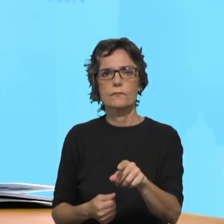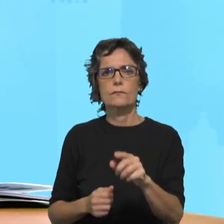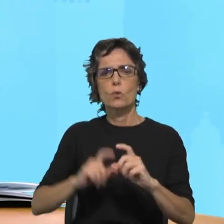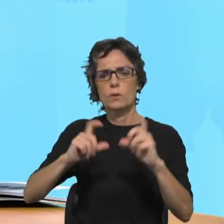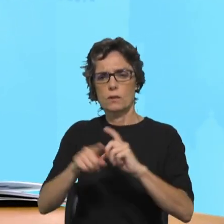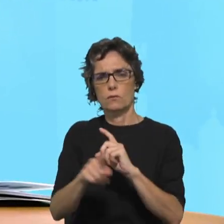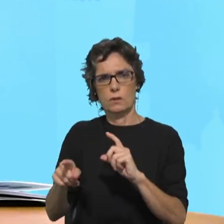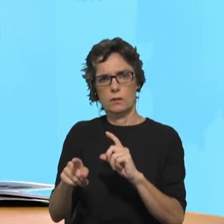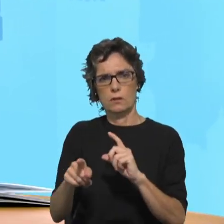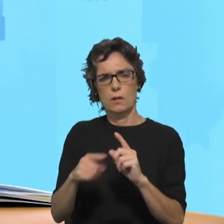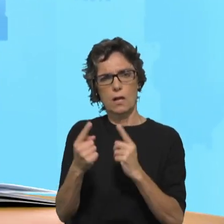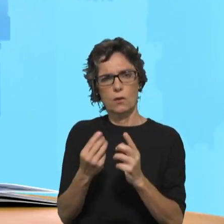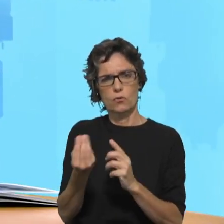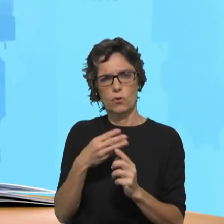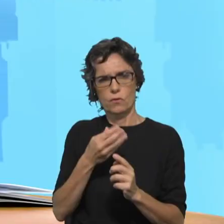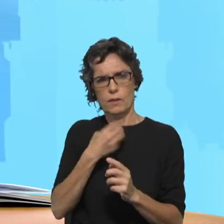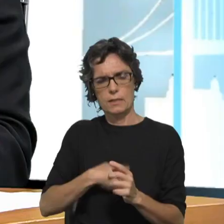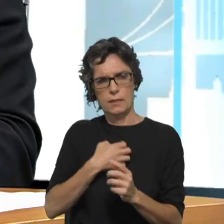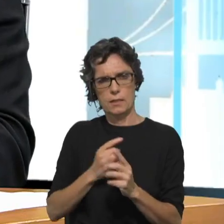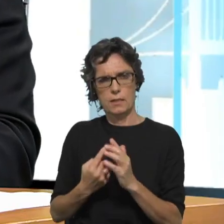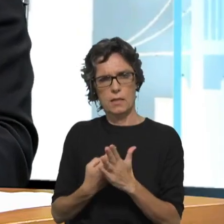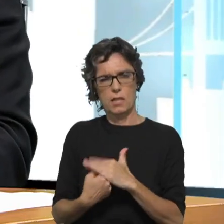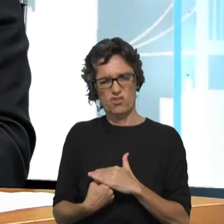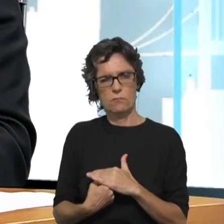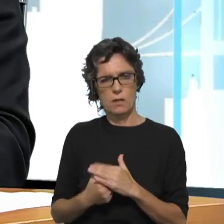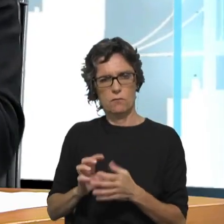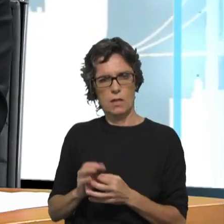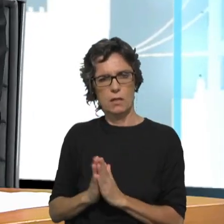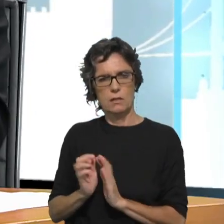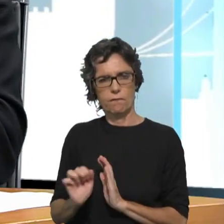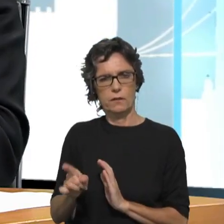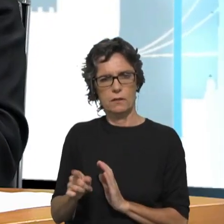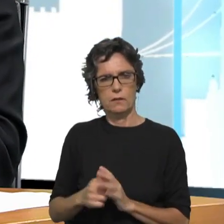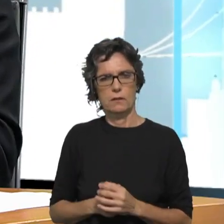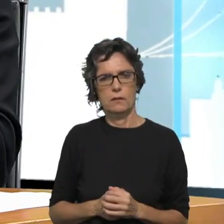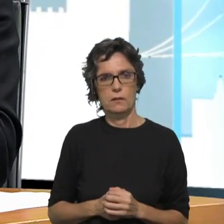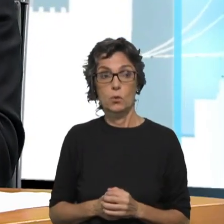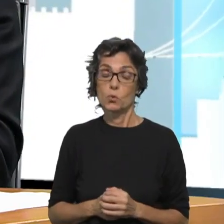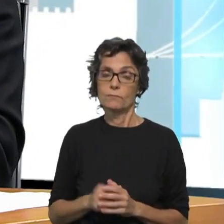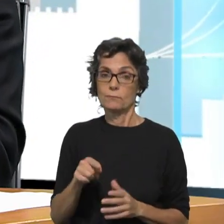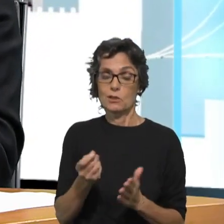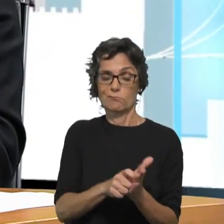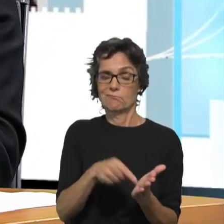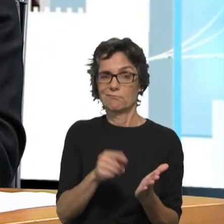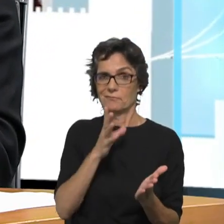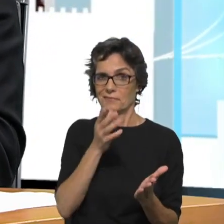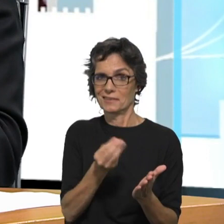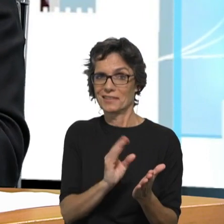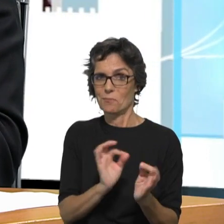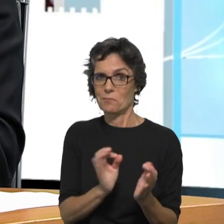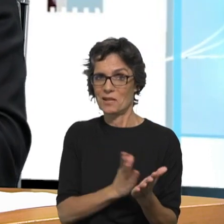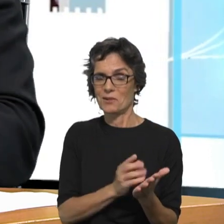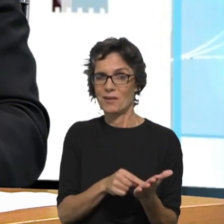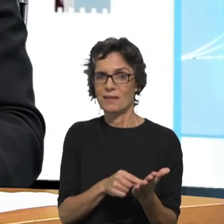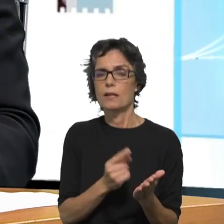sido discriminados por causa da sua religião? Olha, isso é um ponto que eu trazia aqui como nota importante para divulgar, porque no